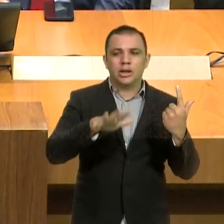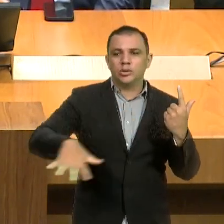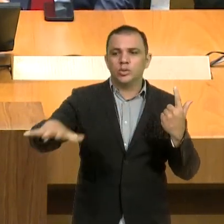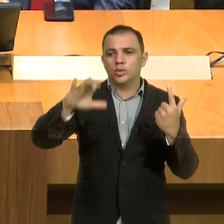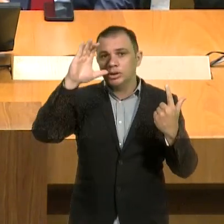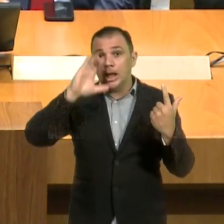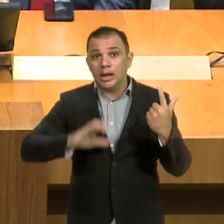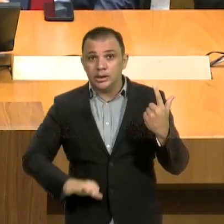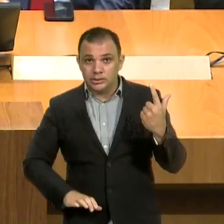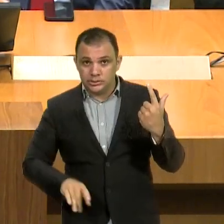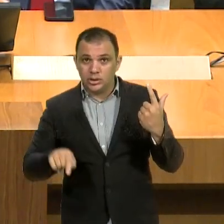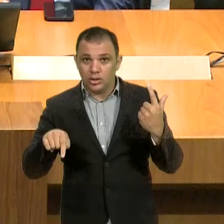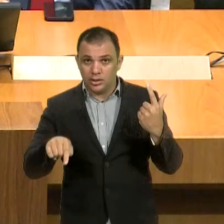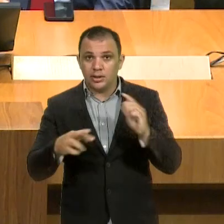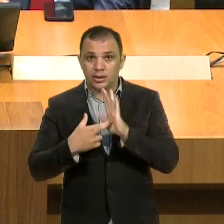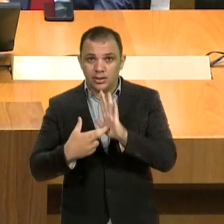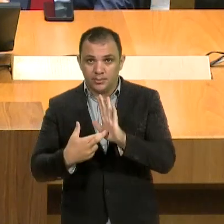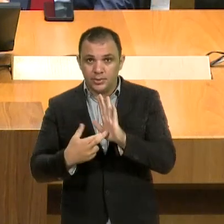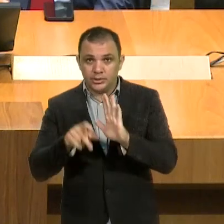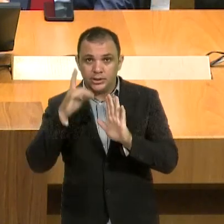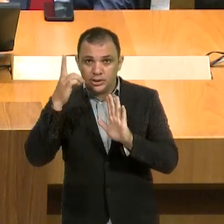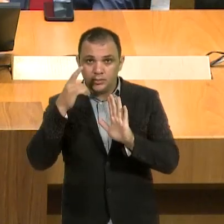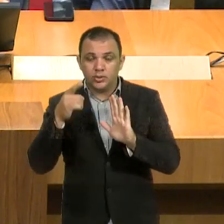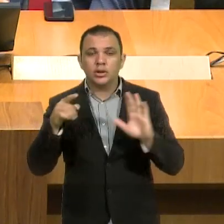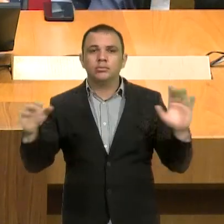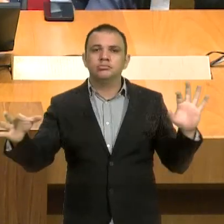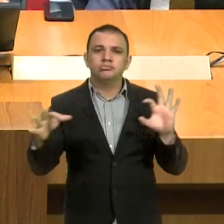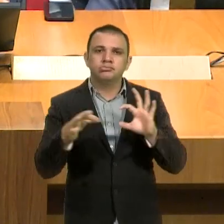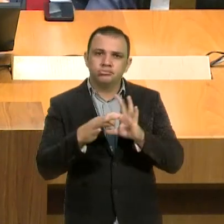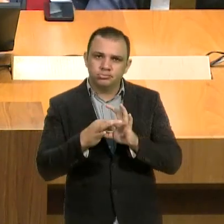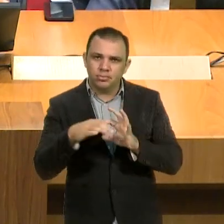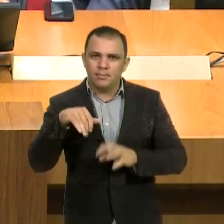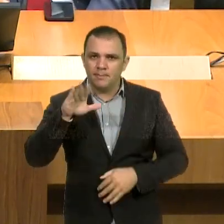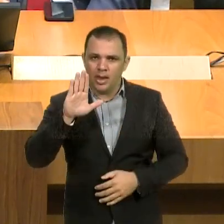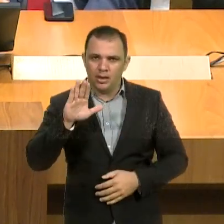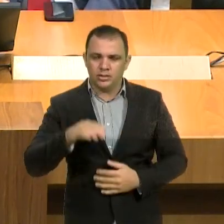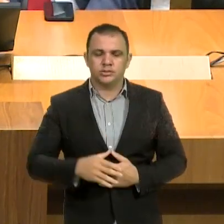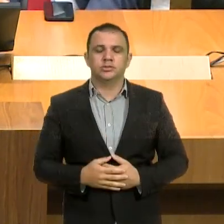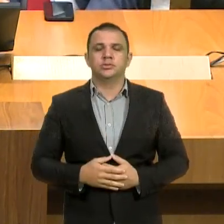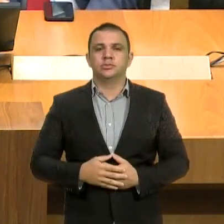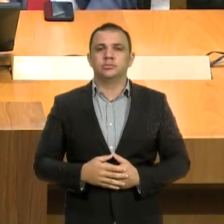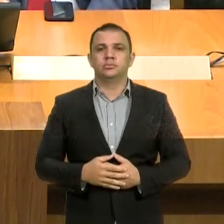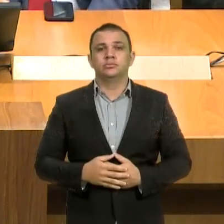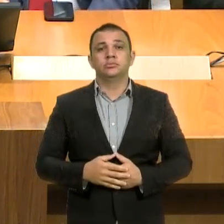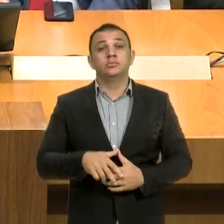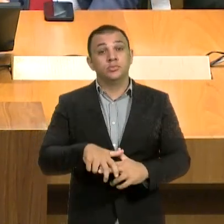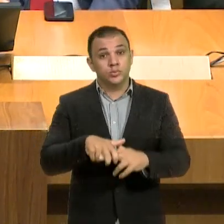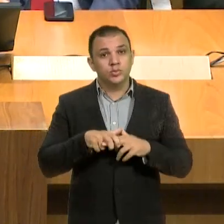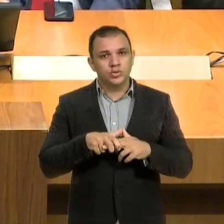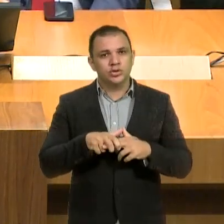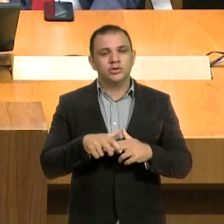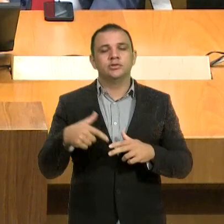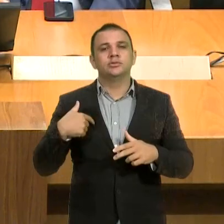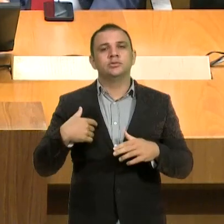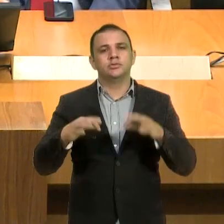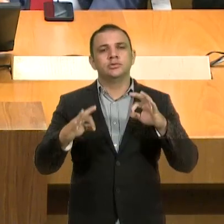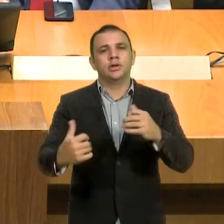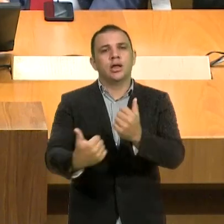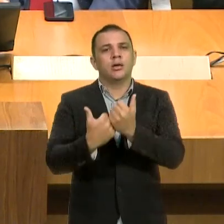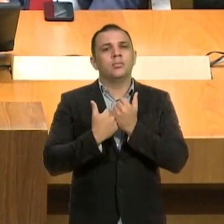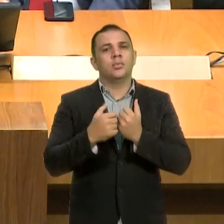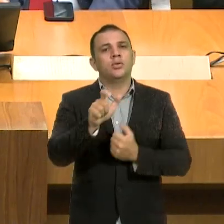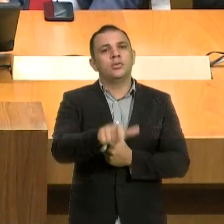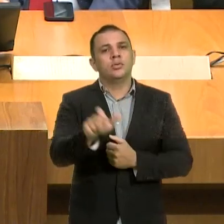aqui representados. E, para tanto, conto com os colegas deputados e